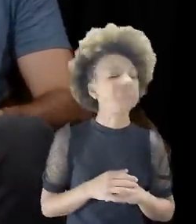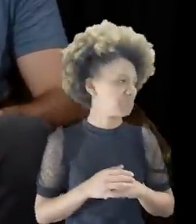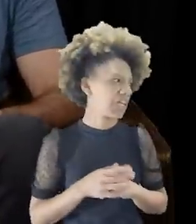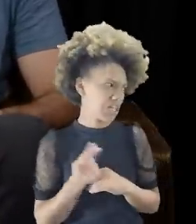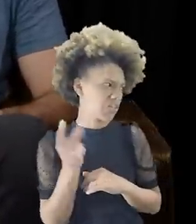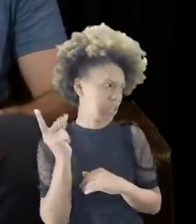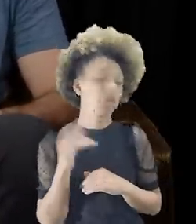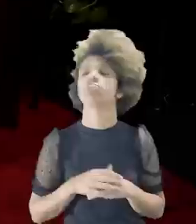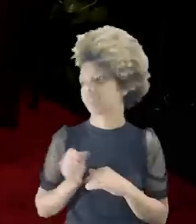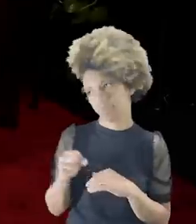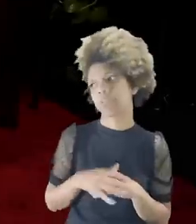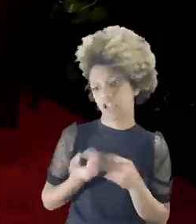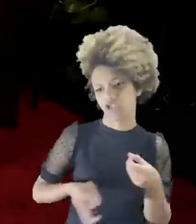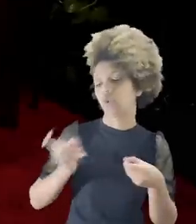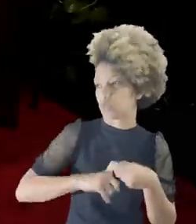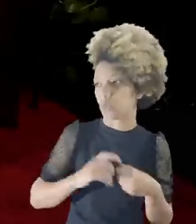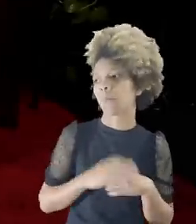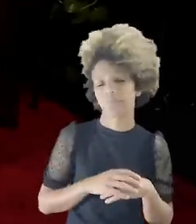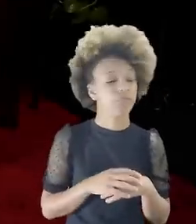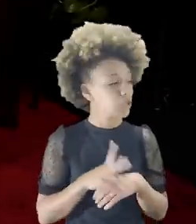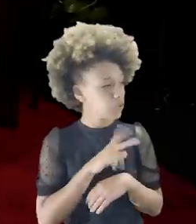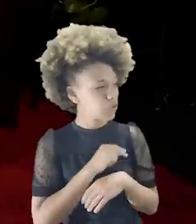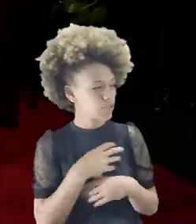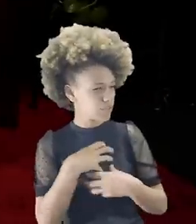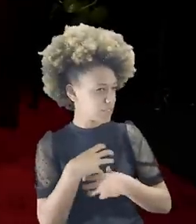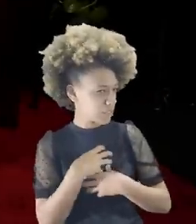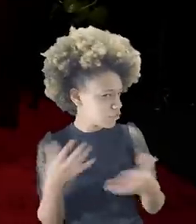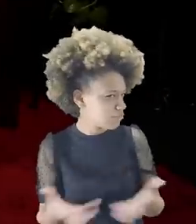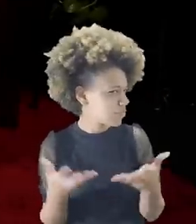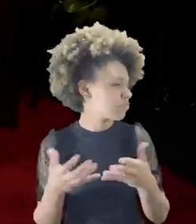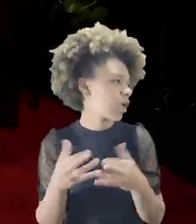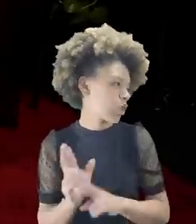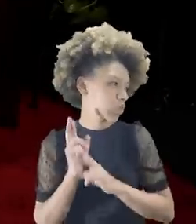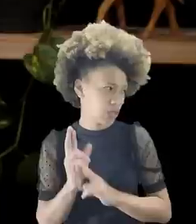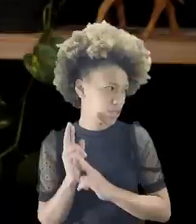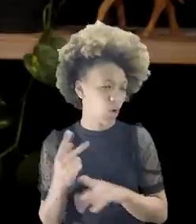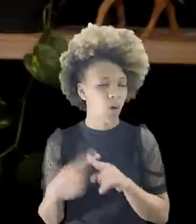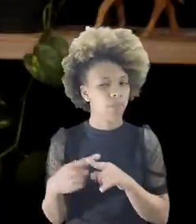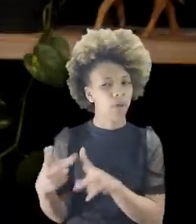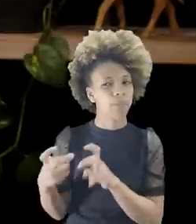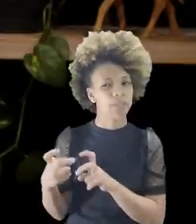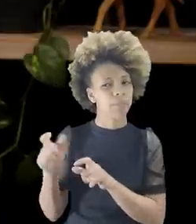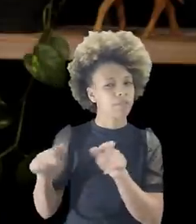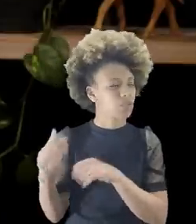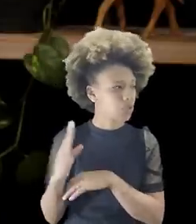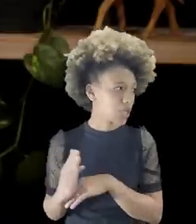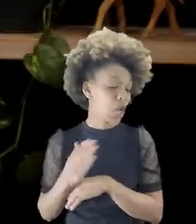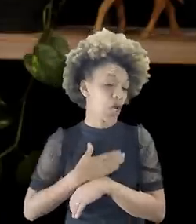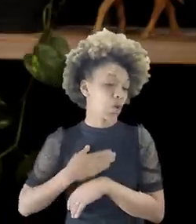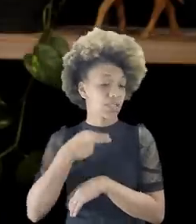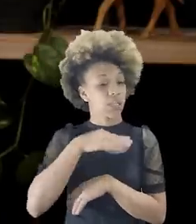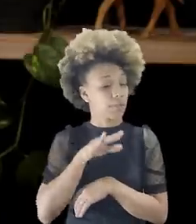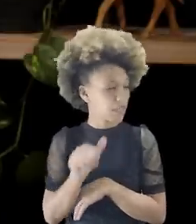tava um tempão para mim foram e você sente muito incentivo do torcedor porque assim eu vejo o brasileiro ele gosta muito